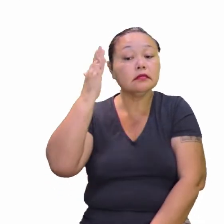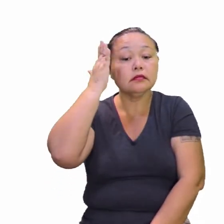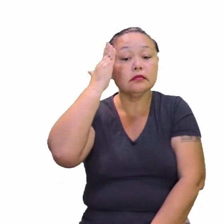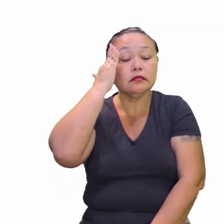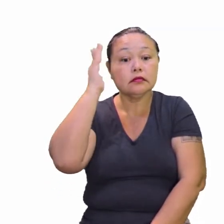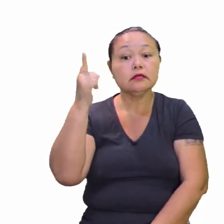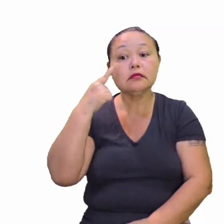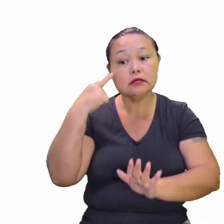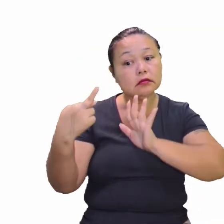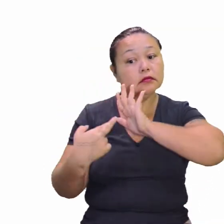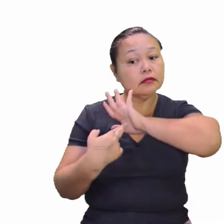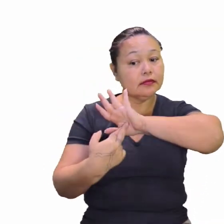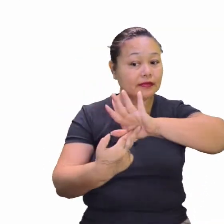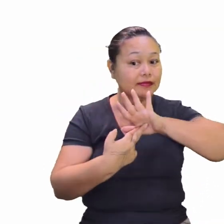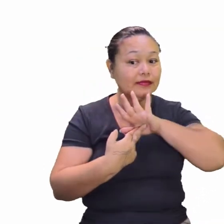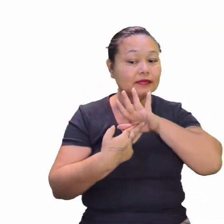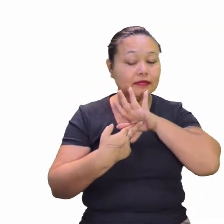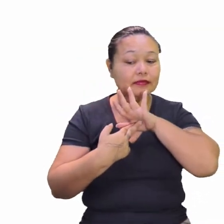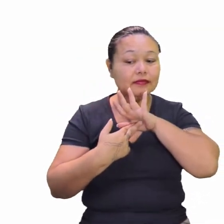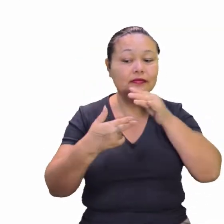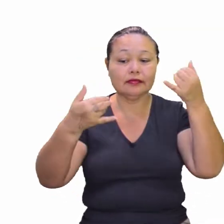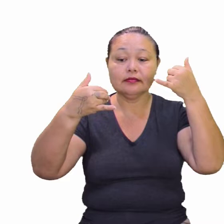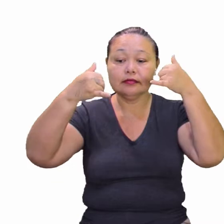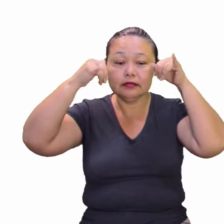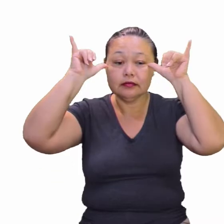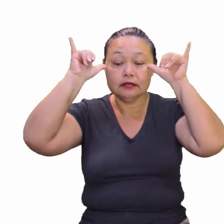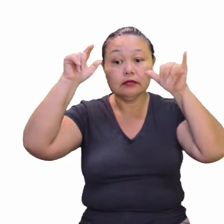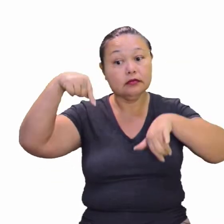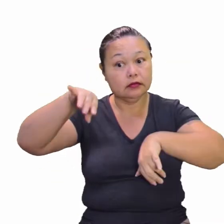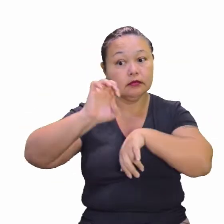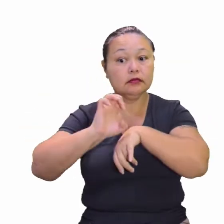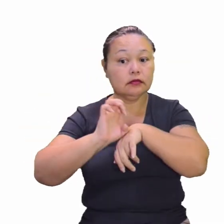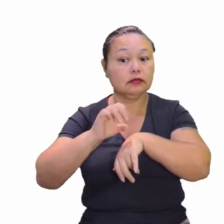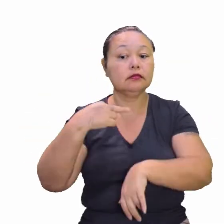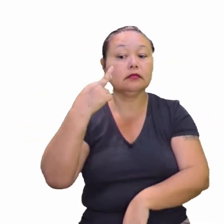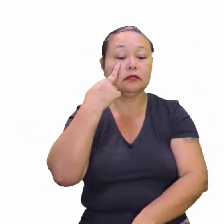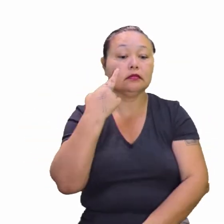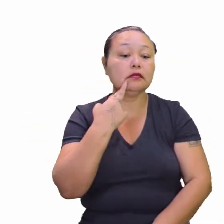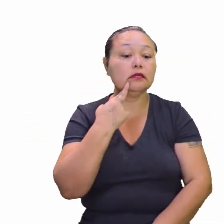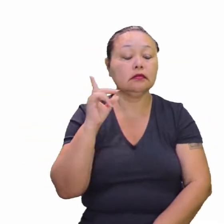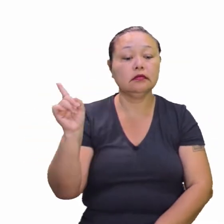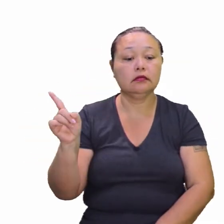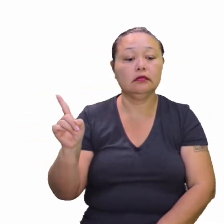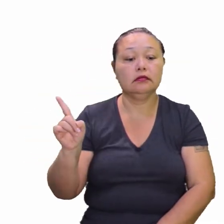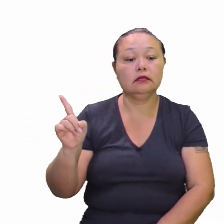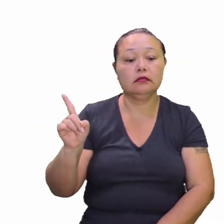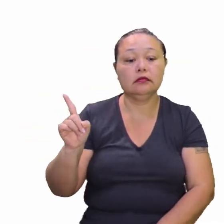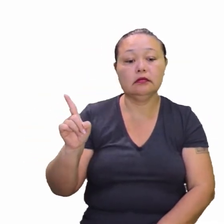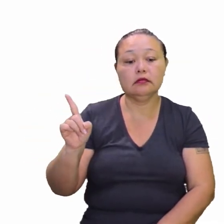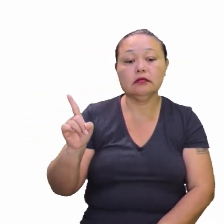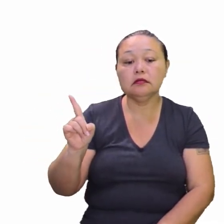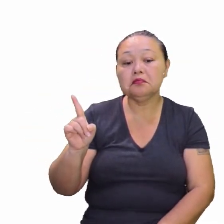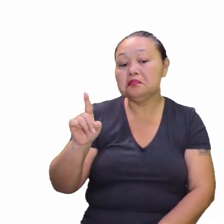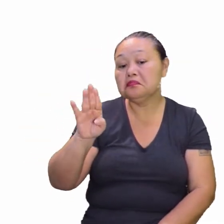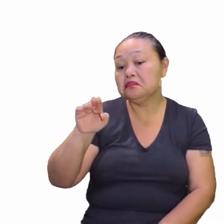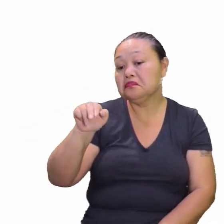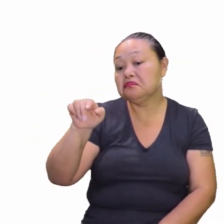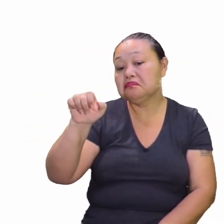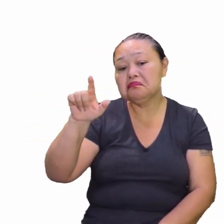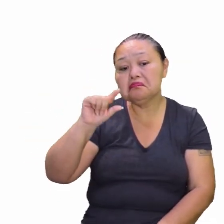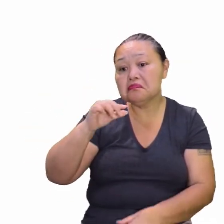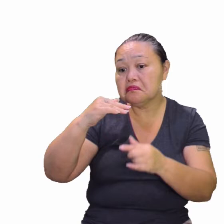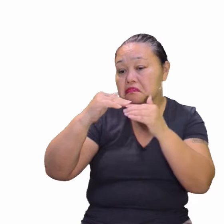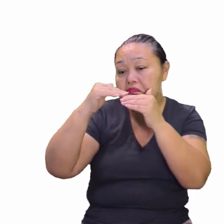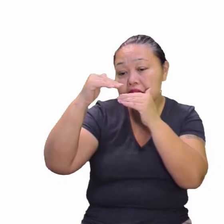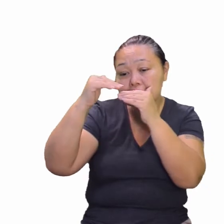do que representa os bovinos para o estado de Rondônia. Olha só, bubalinos nem